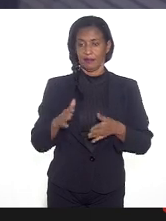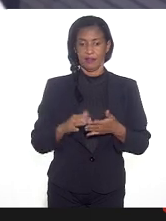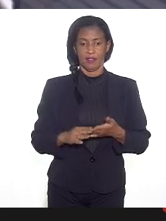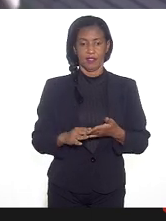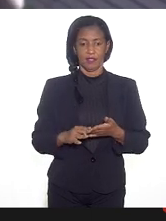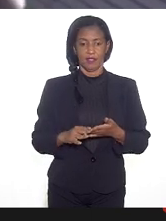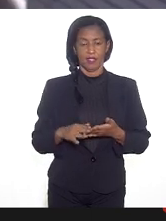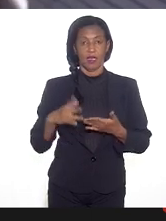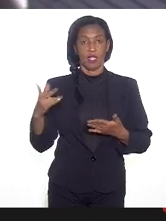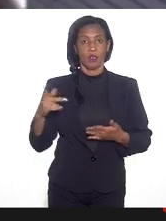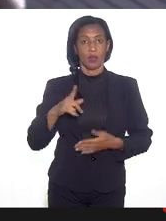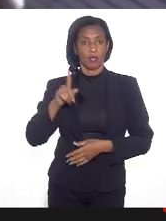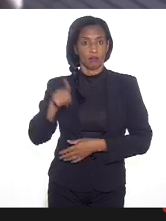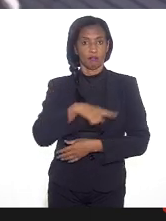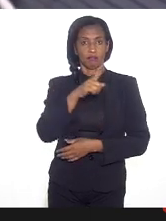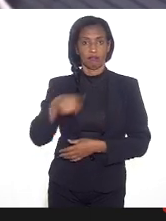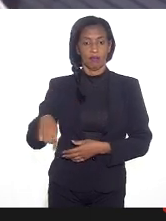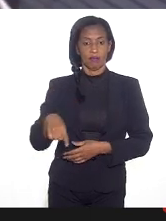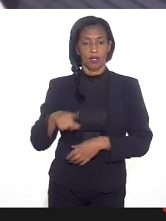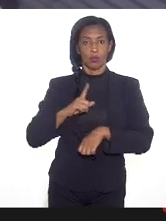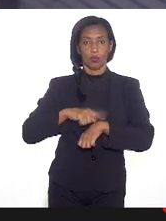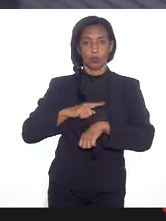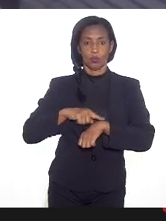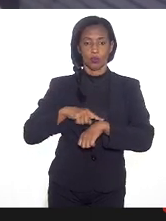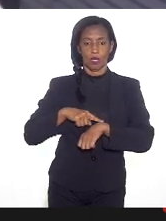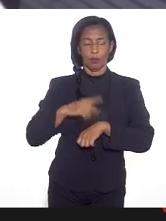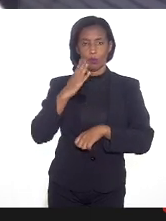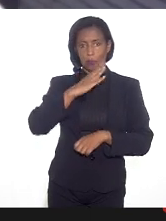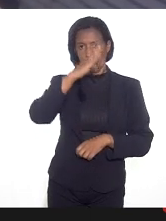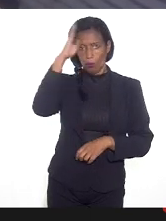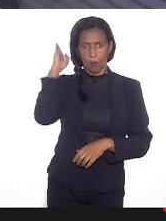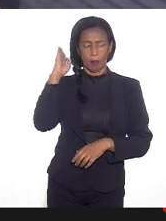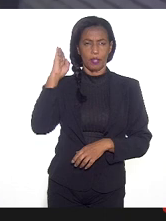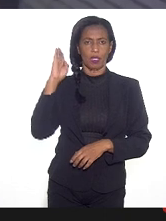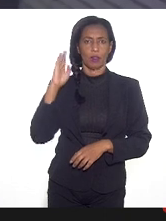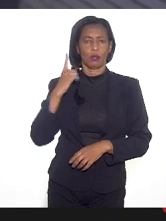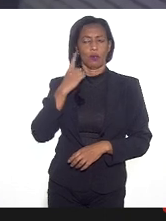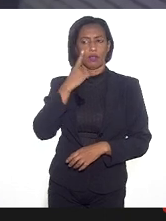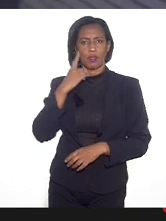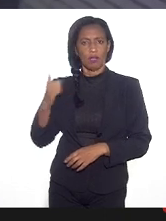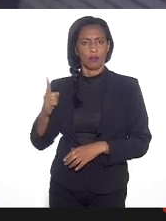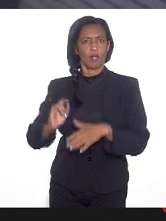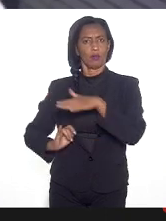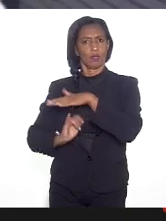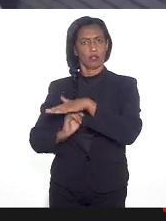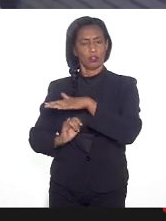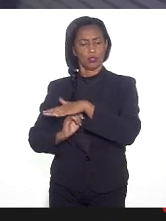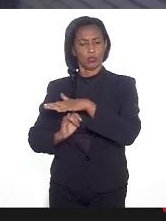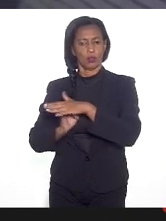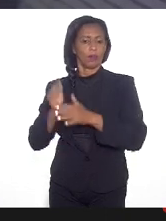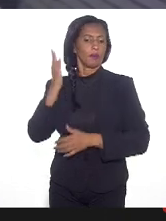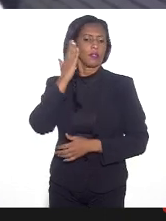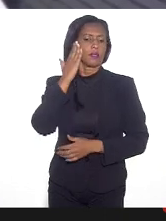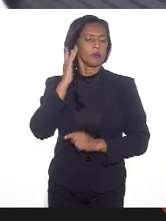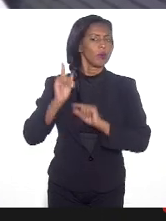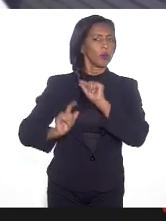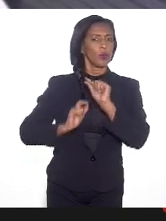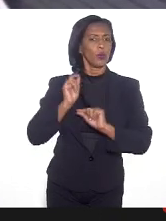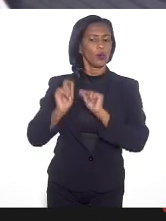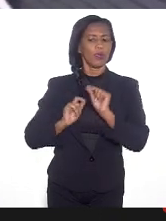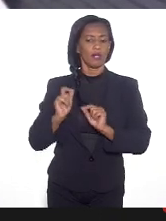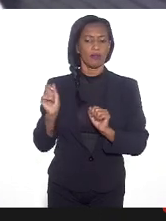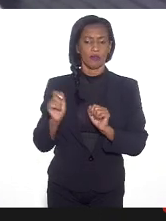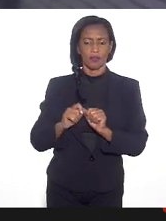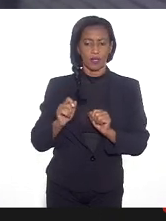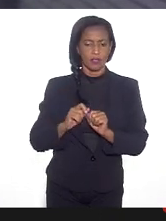essa suspensão de prazos, o Corpo de Bombeiros está em negociação com essas instituições para saber o que a gente vai